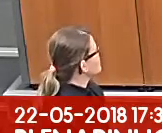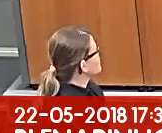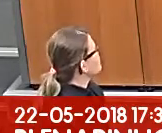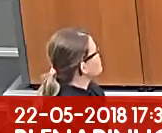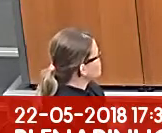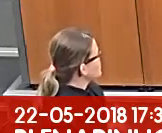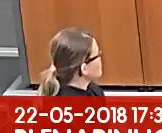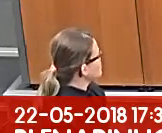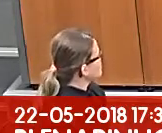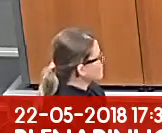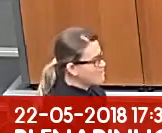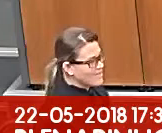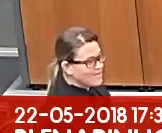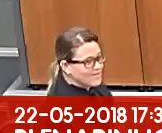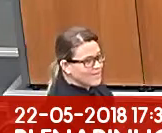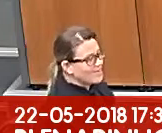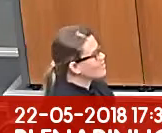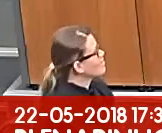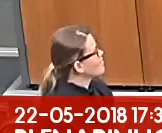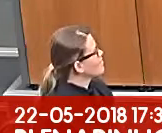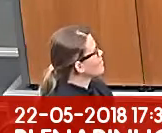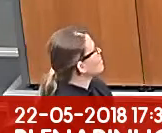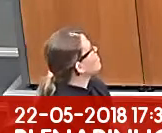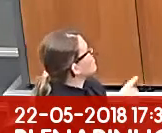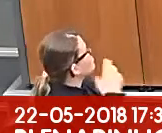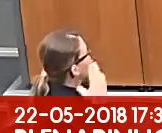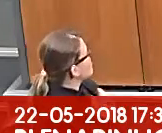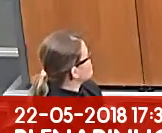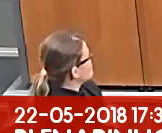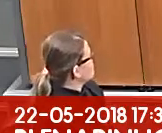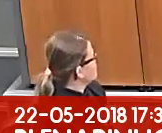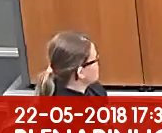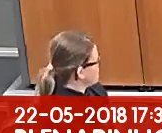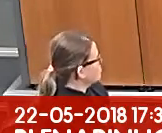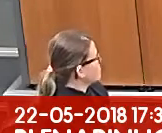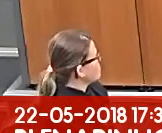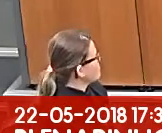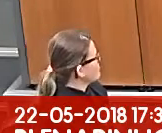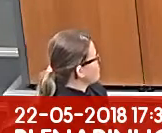vida deles. Eu vou perguntar ao Samuel se deseja